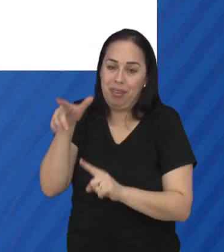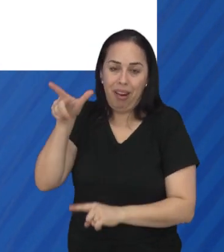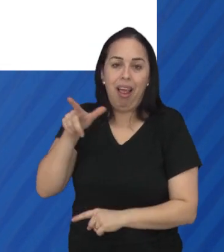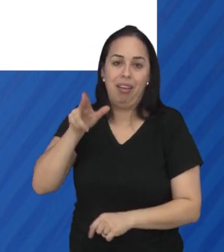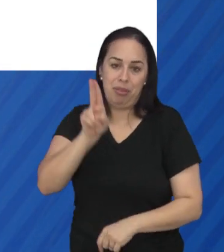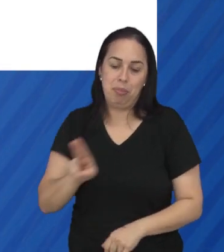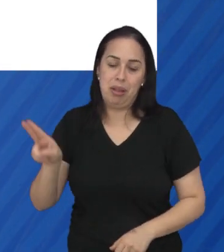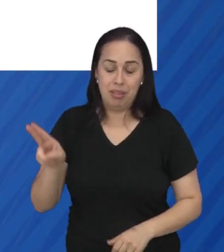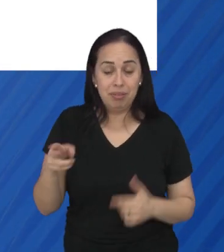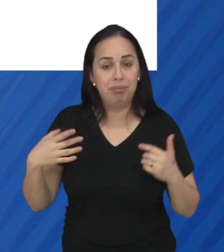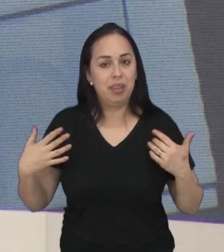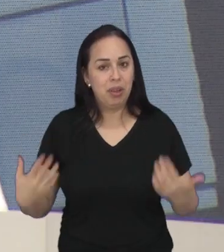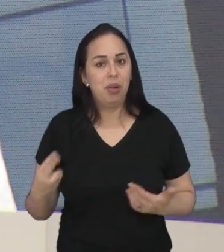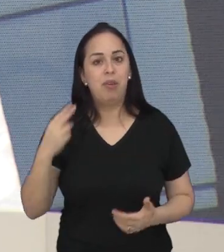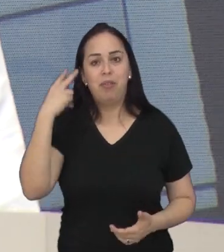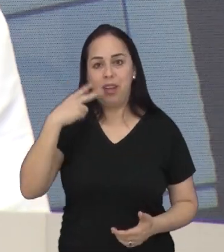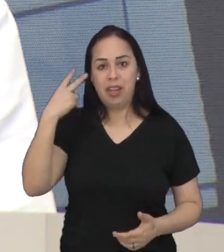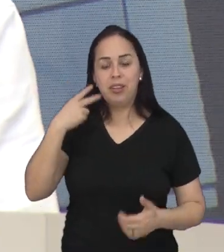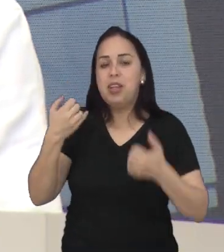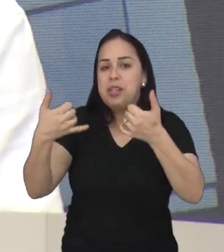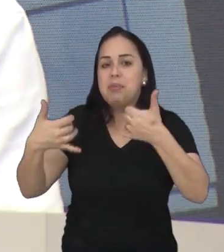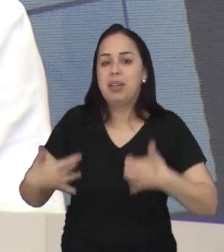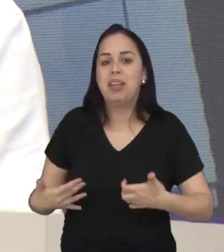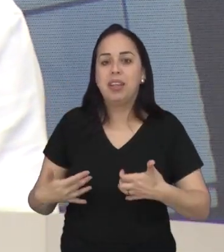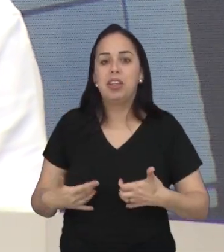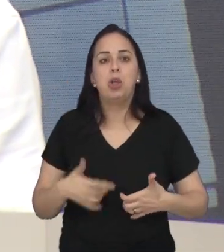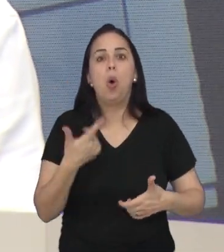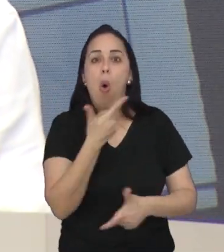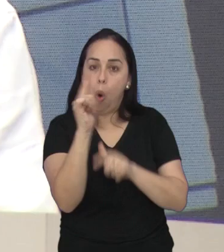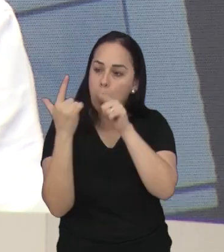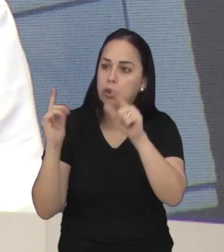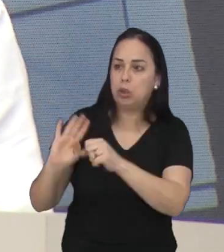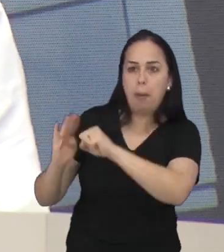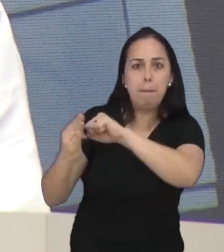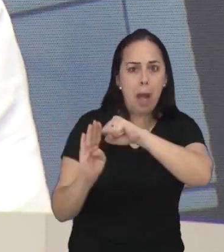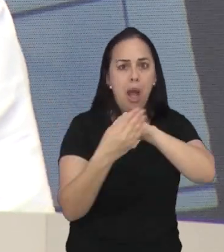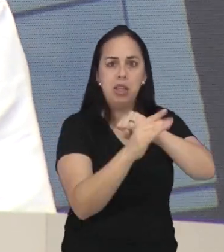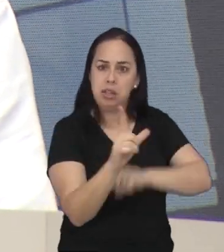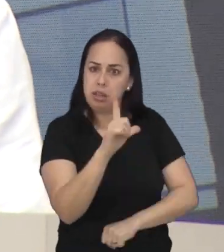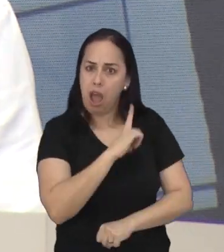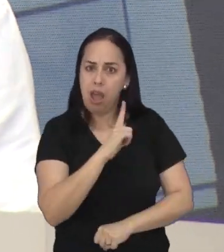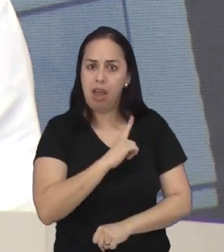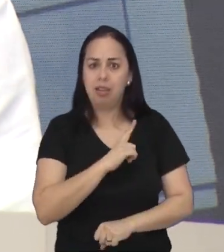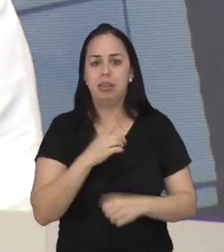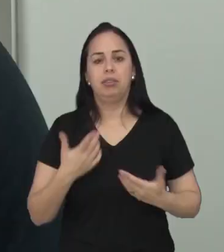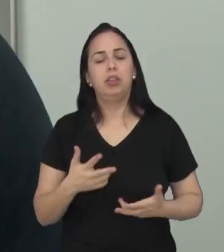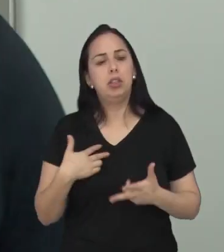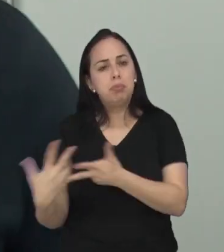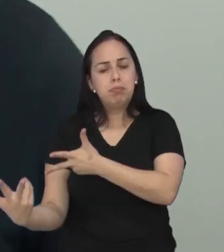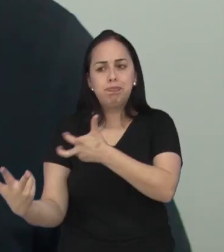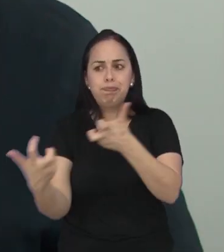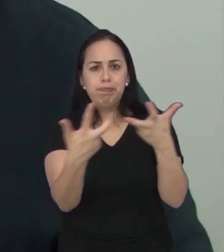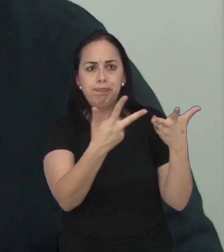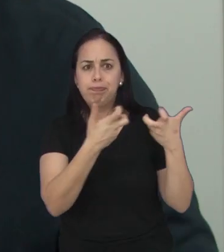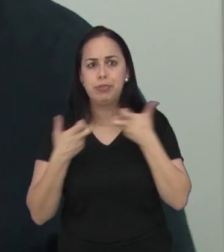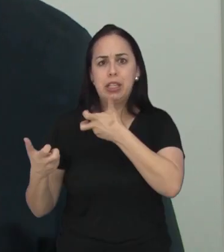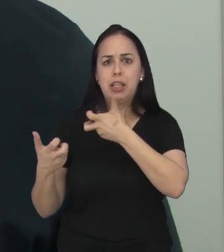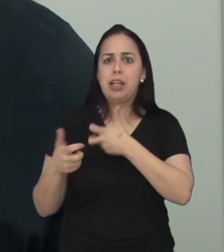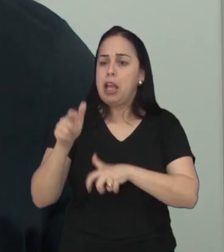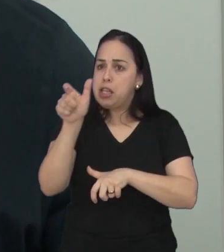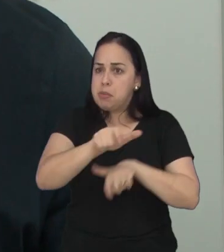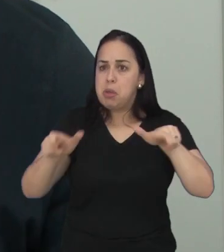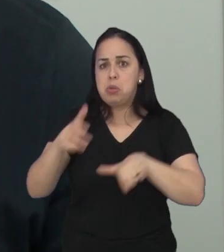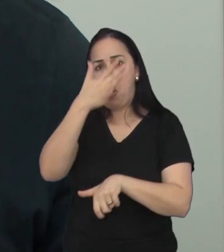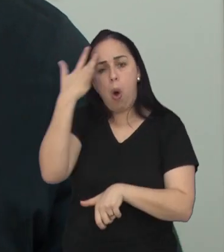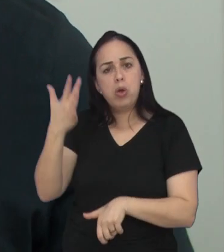bike point do Lineu de Moura segundo o vereador A ideia é que outros bairros possam ganhar o serviço a gente vê o crescimento muito